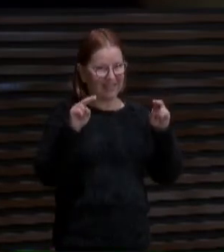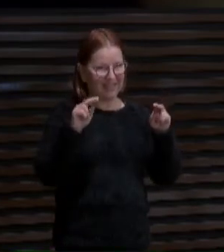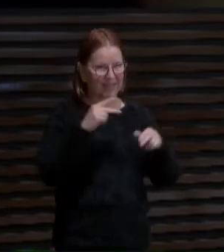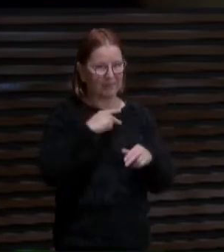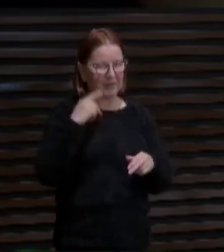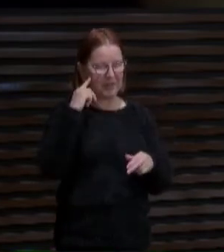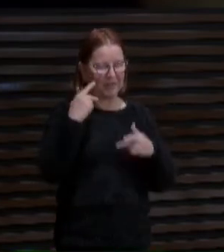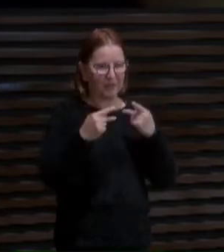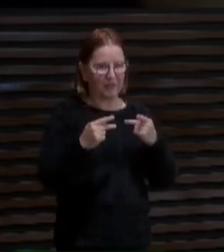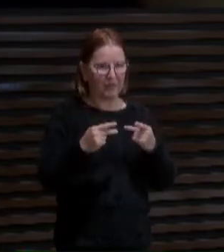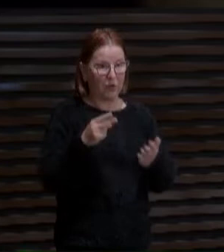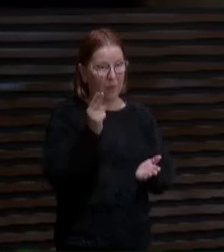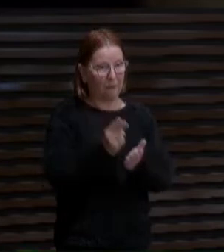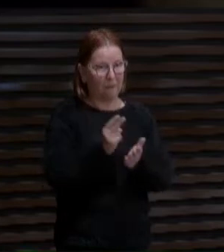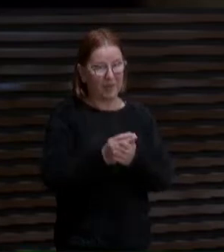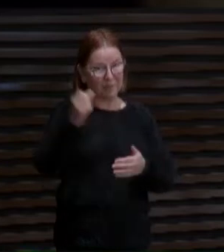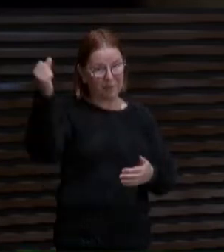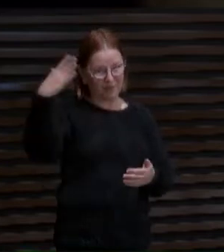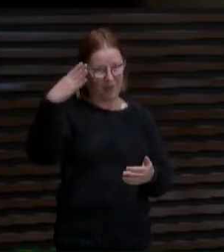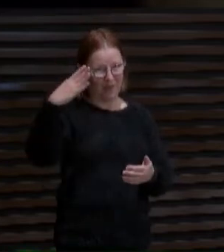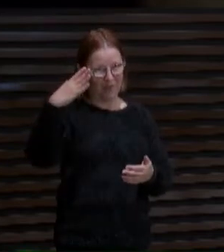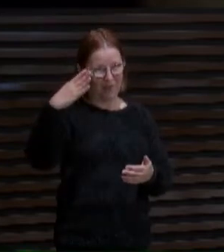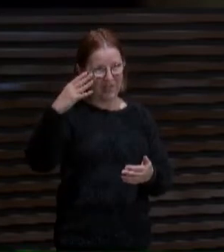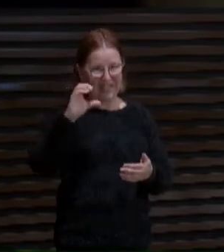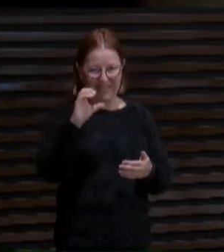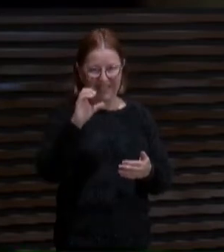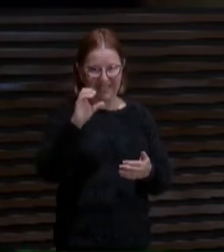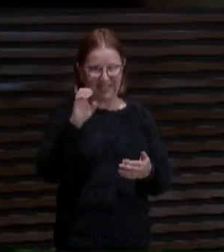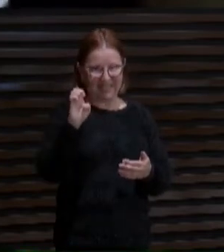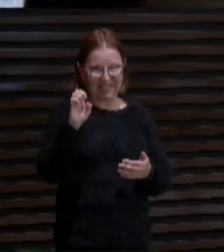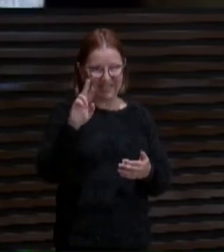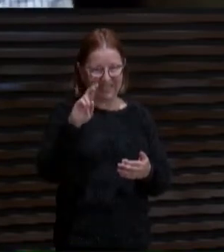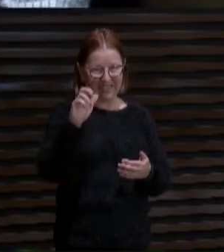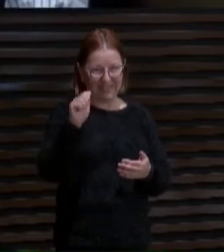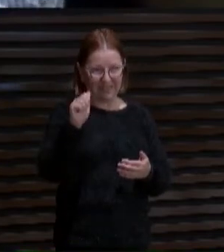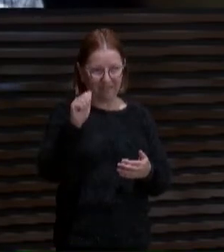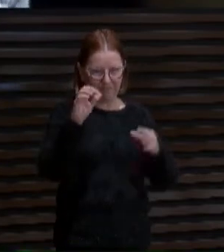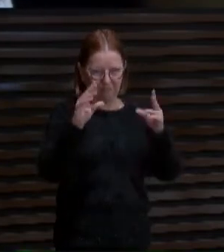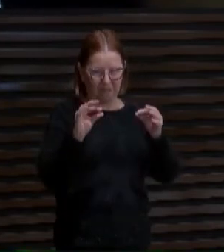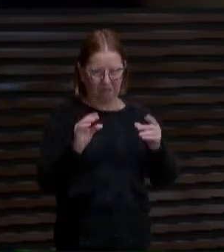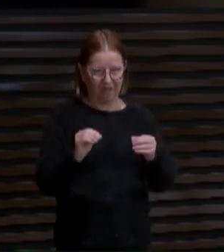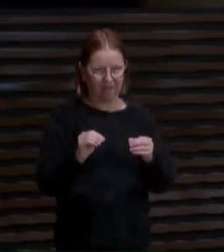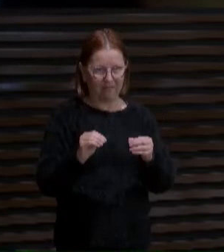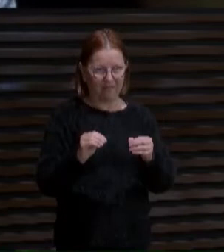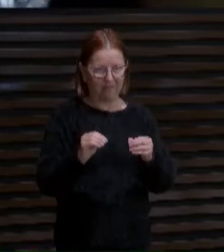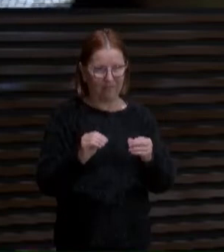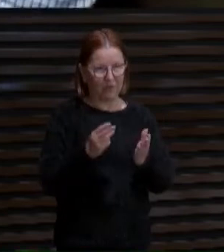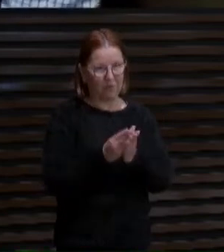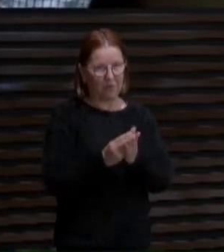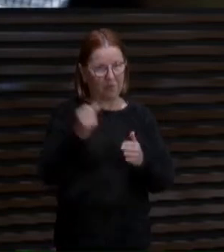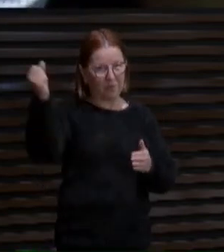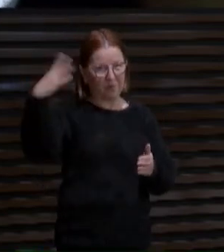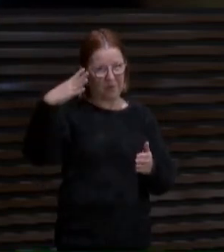endurece o Barro eu guardei essa expressão Eu tava nos pequenos grupos onde com os adolescentes